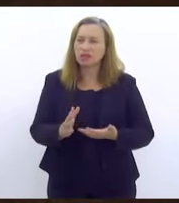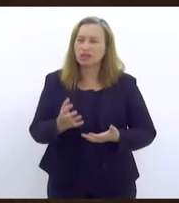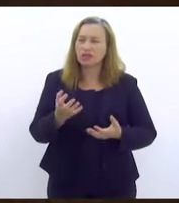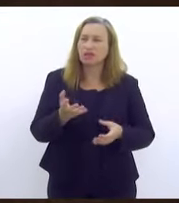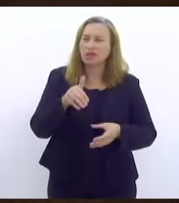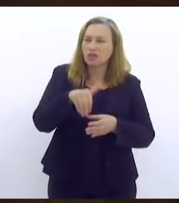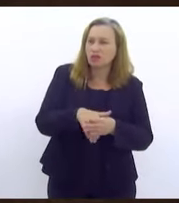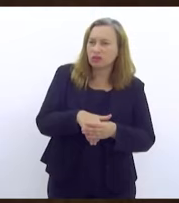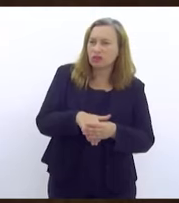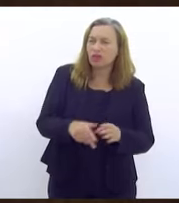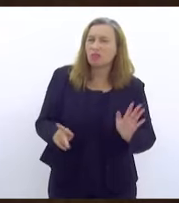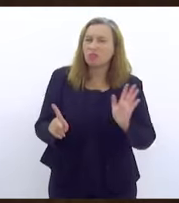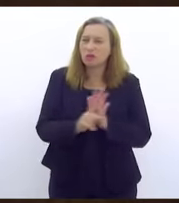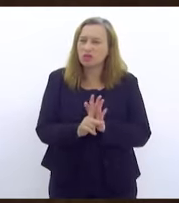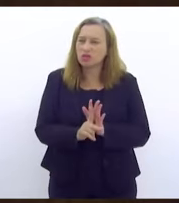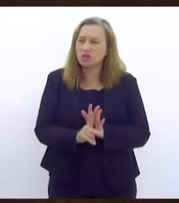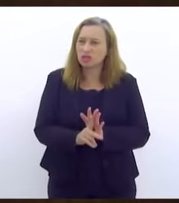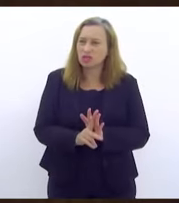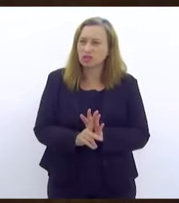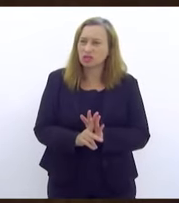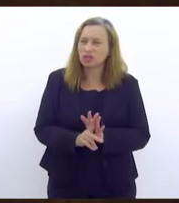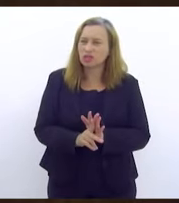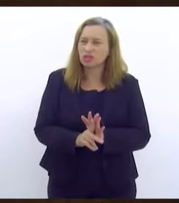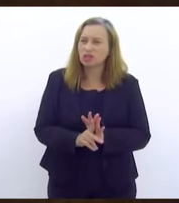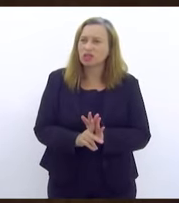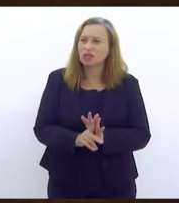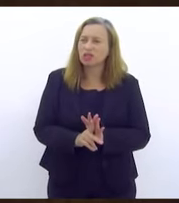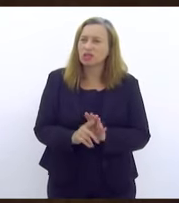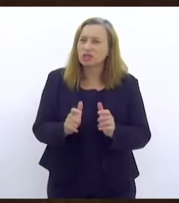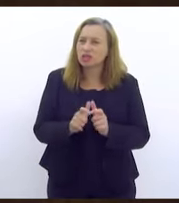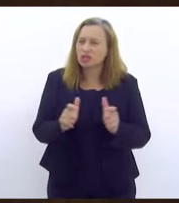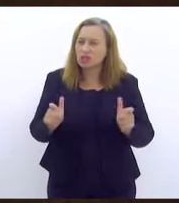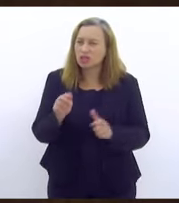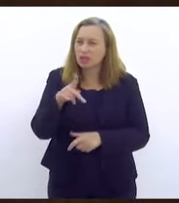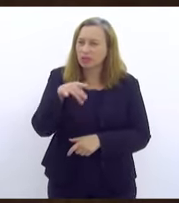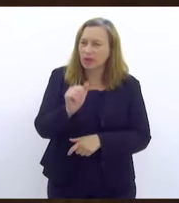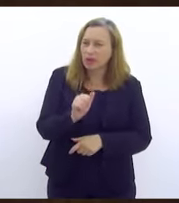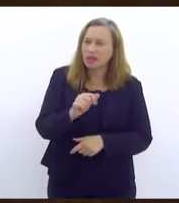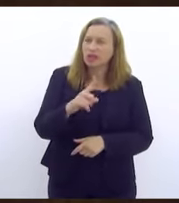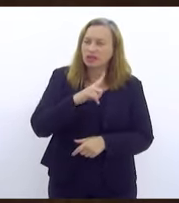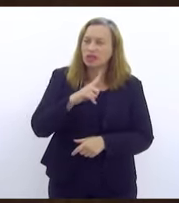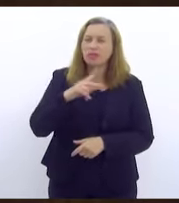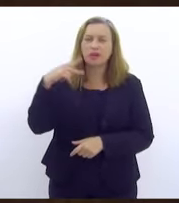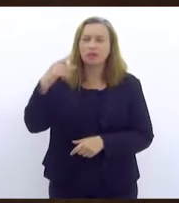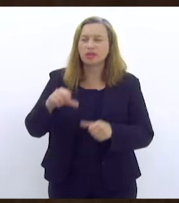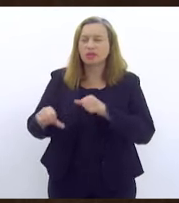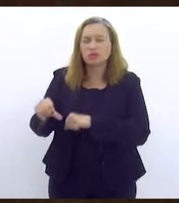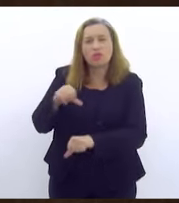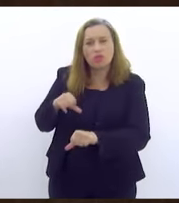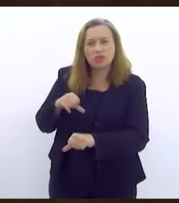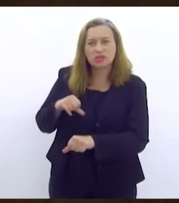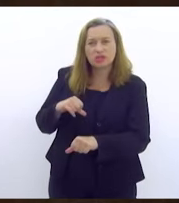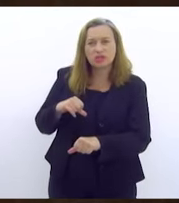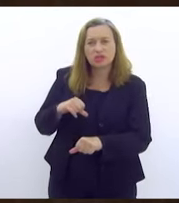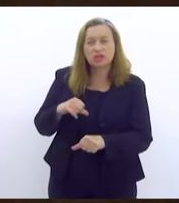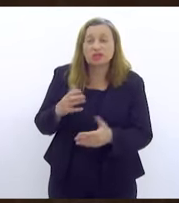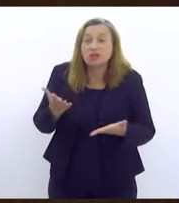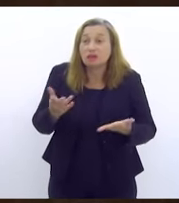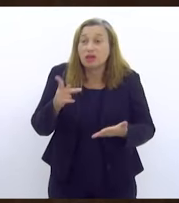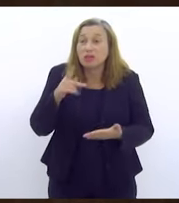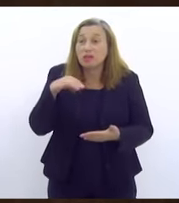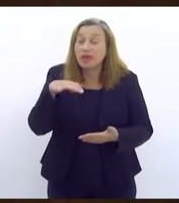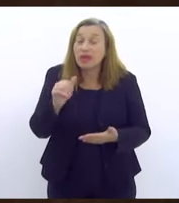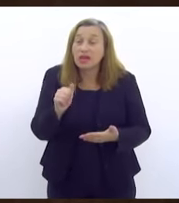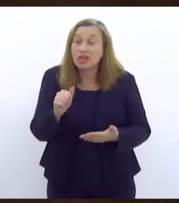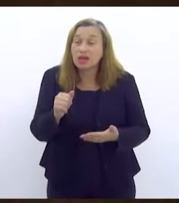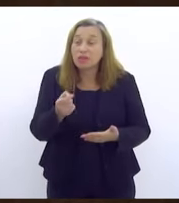votar projetos que aumente as penas, que cobram mais rigor das penas. E tem parlamentares que são contrários. Pô, a pena mínima